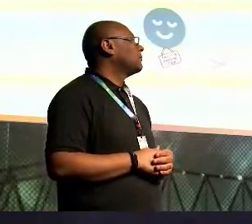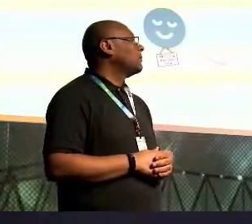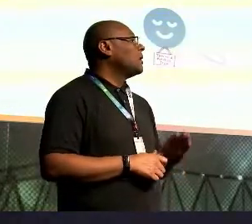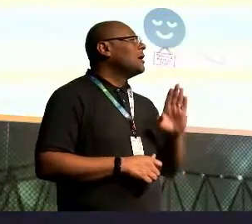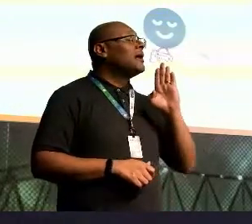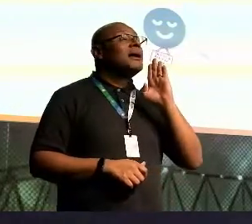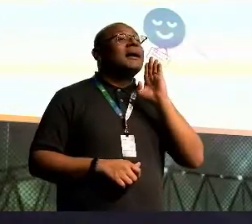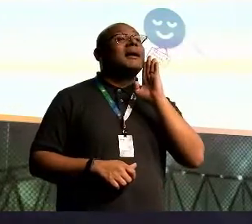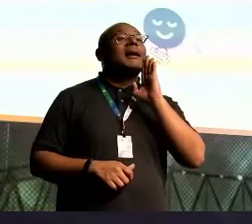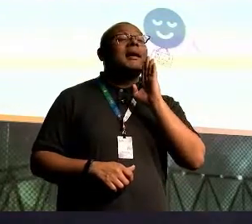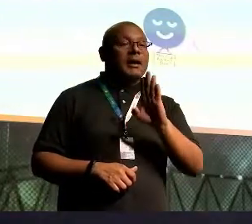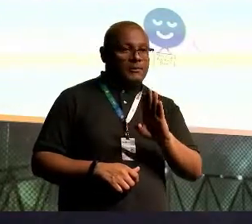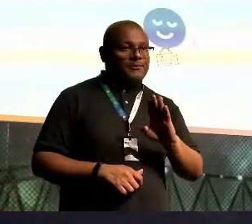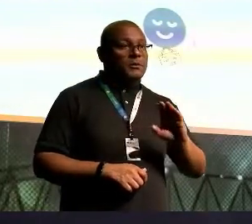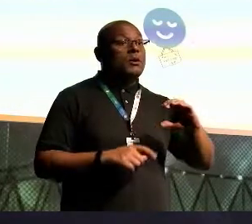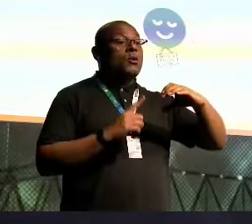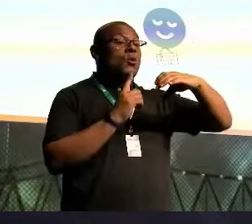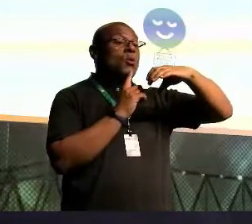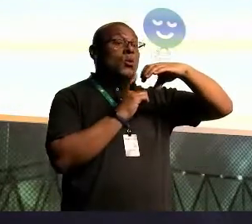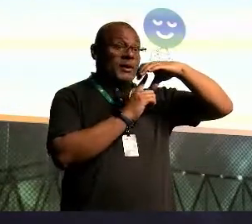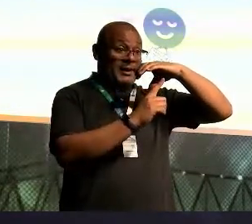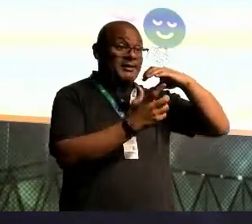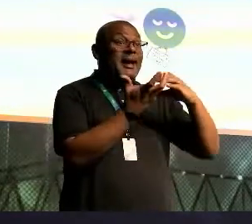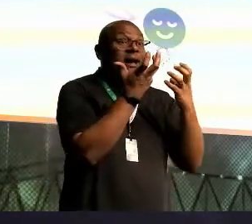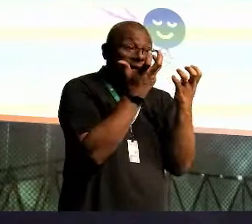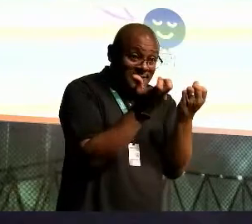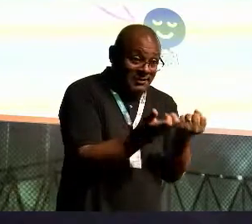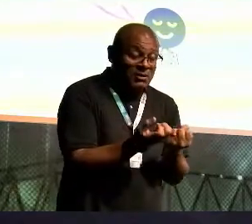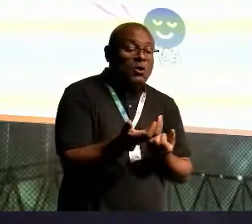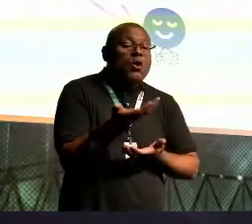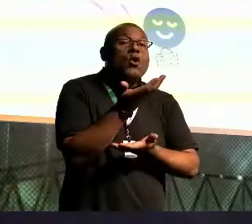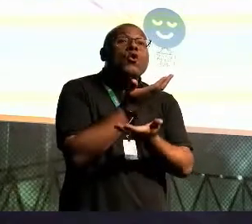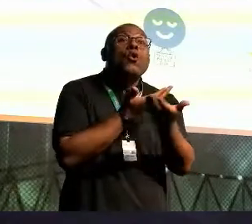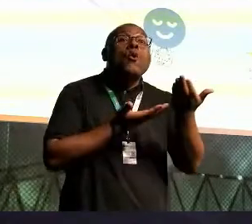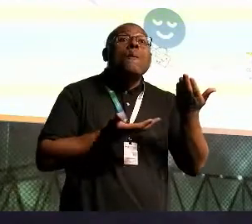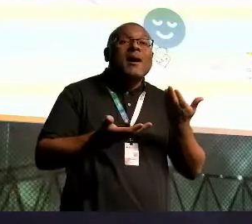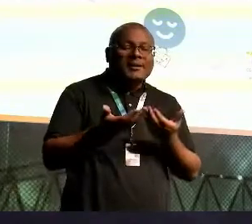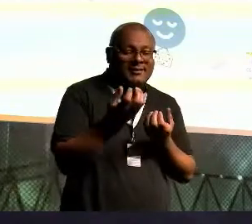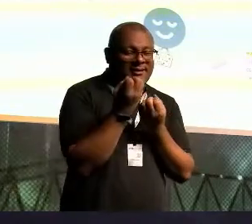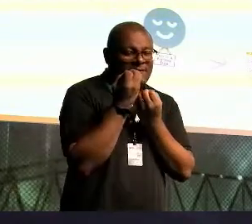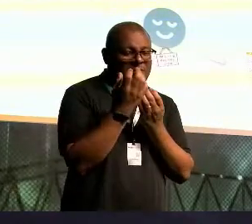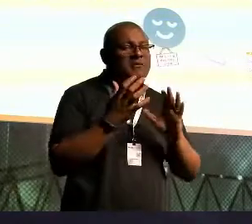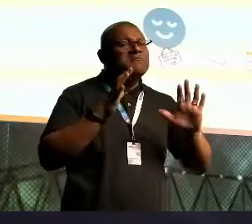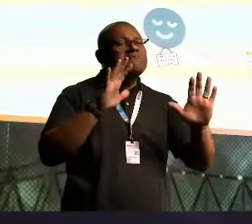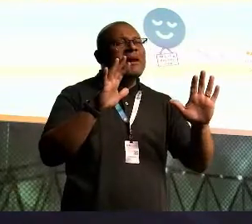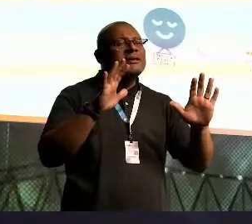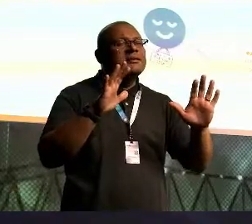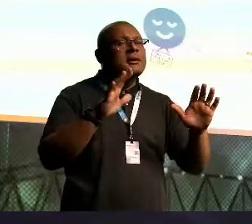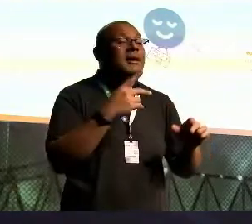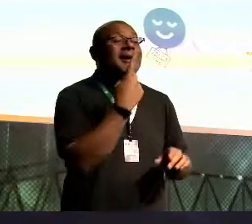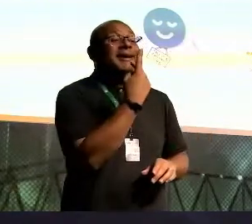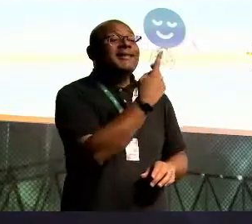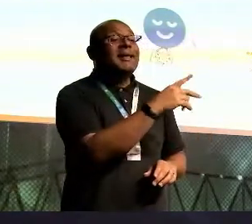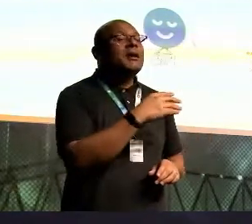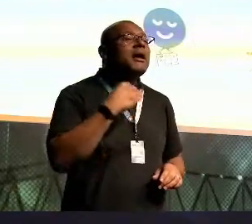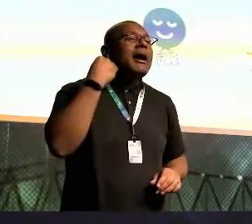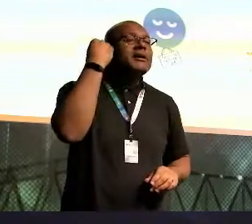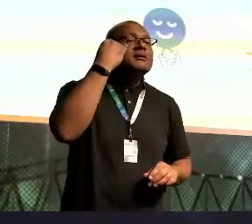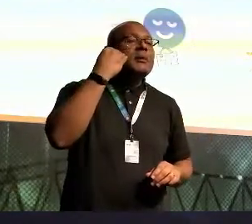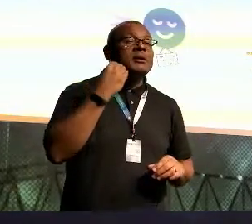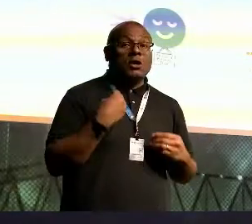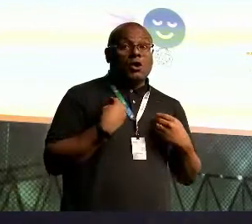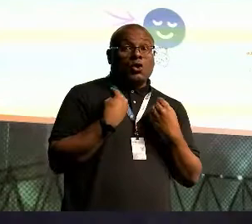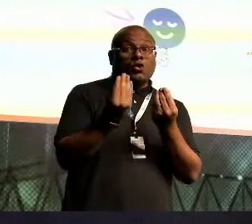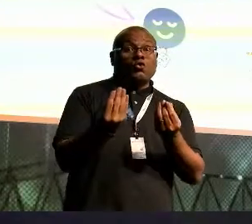Legal. Então, o usuário quis compartilhar, paramos ali, Só que agora, qual é a experiência do cliente ao compartilhar os